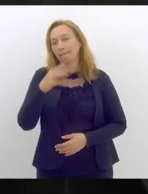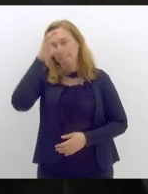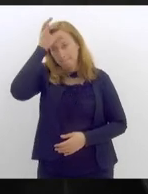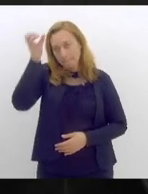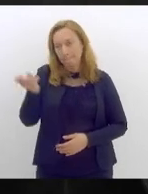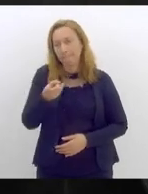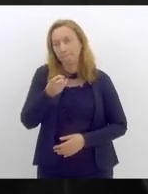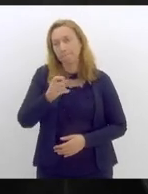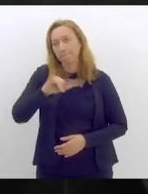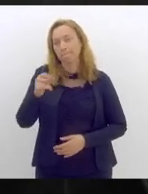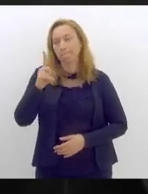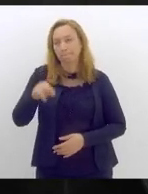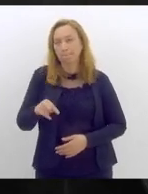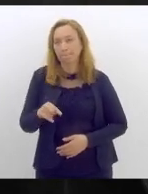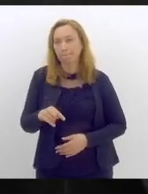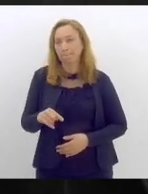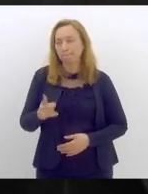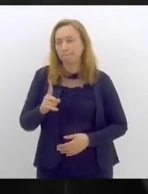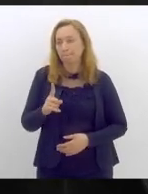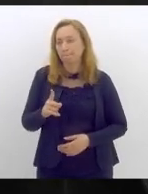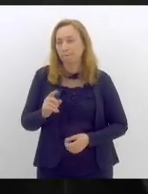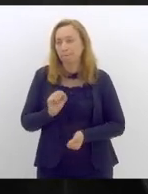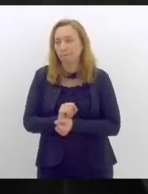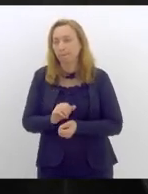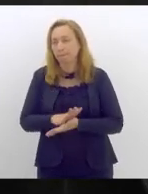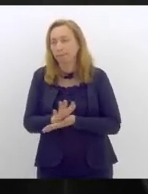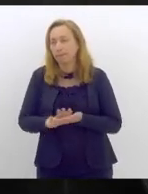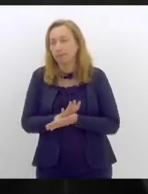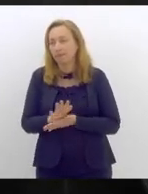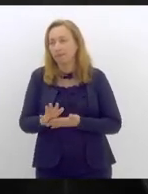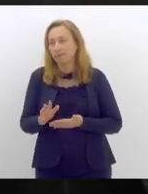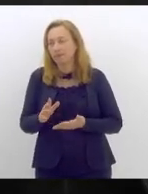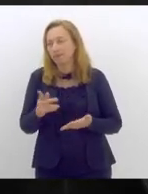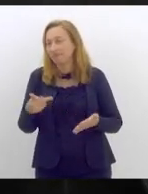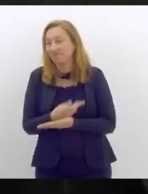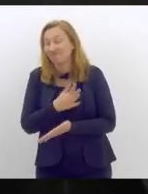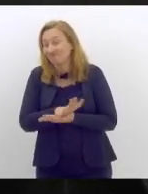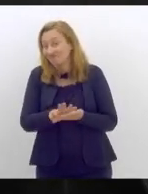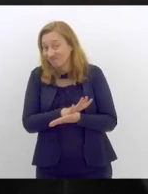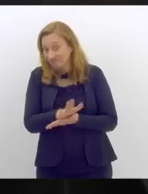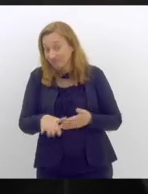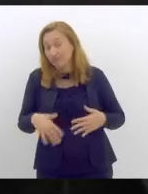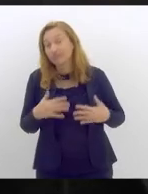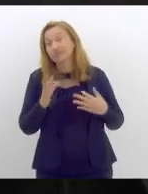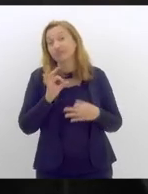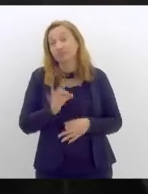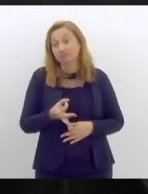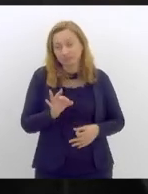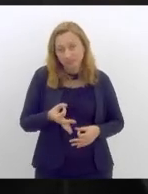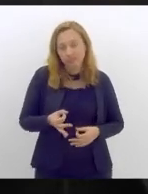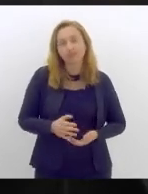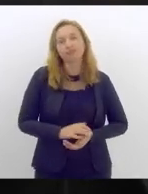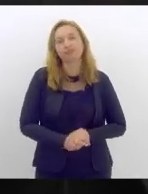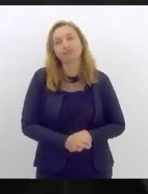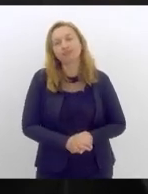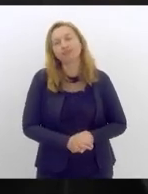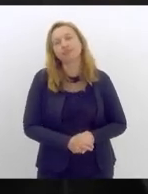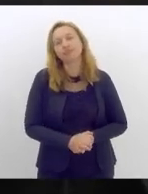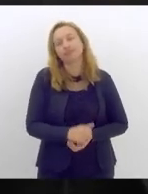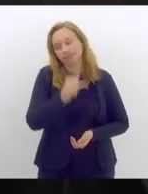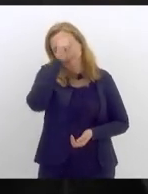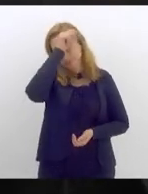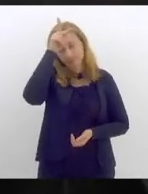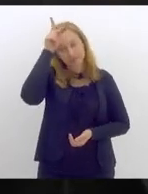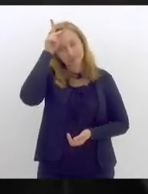Tia Jô de onde a gente não espera nada é daí que não sai nada mesmo né e consequentemente não se espera nada desse Prefeito